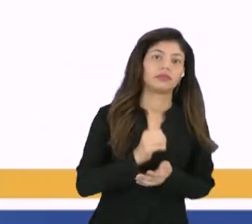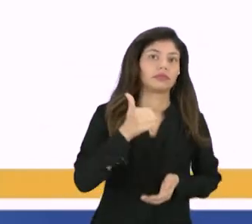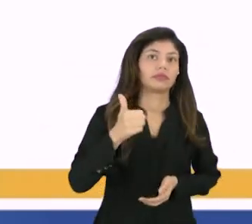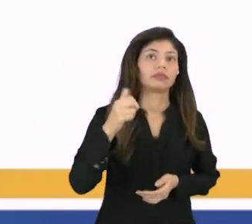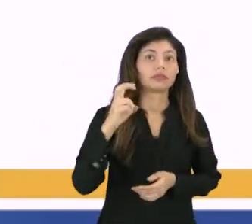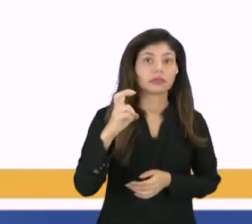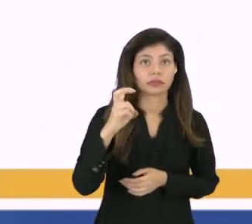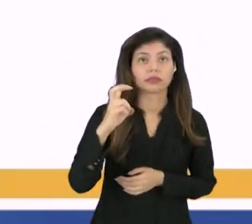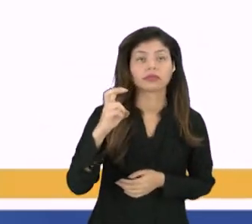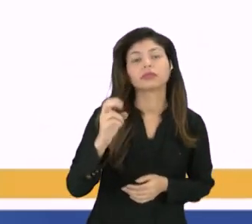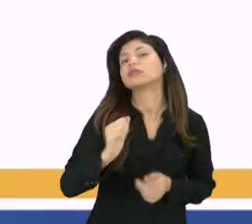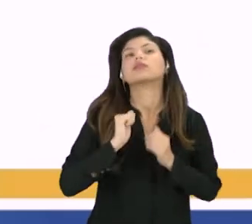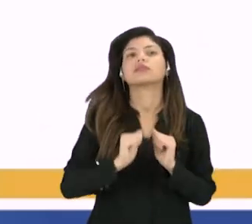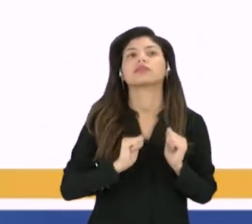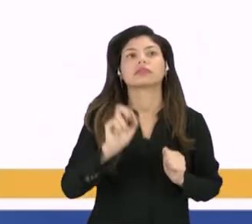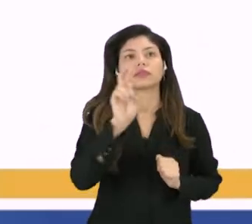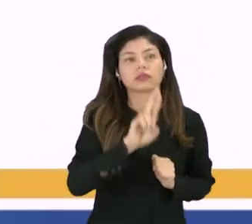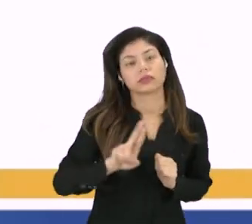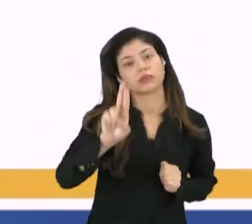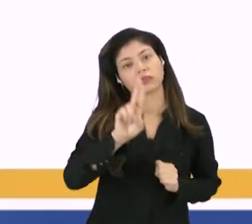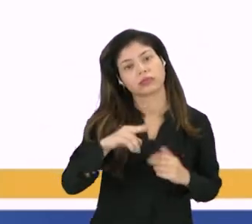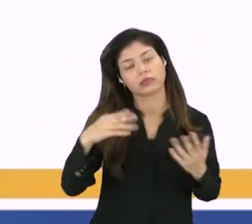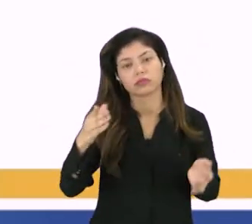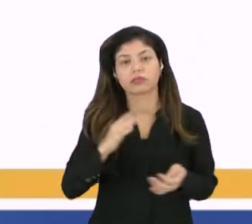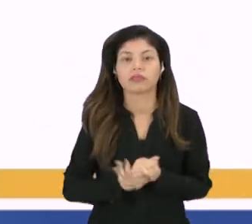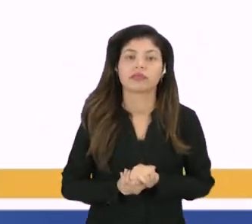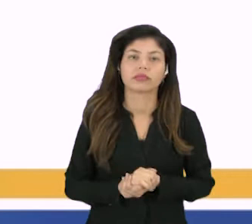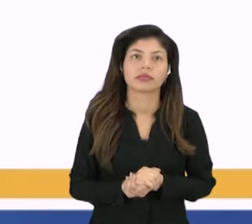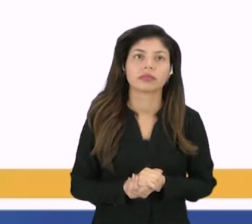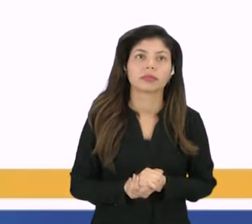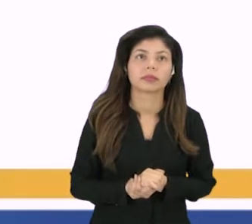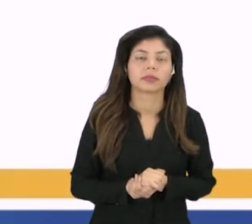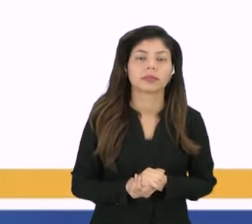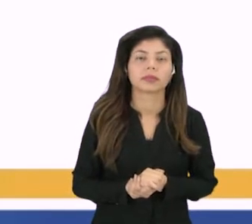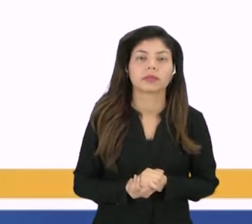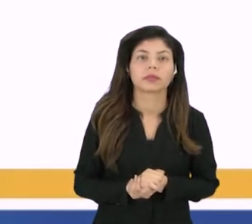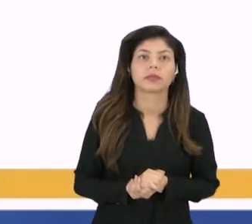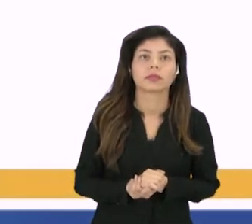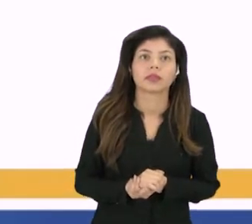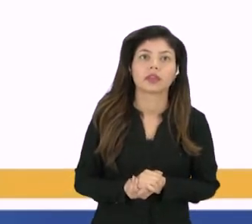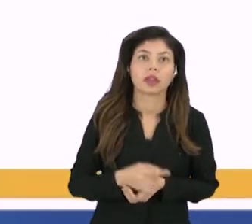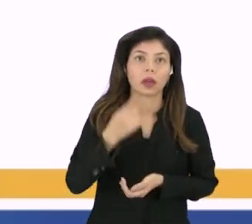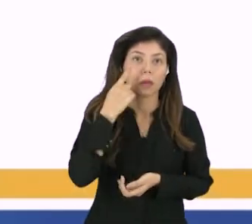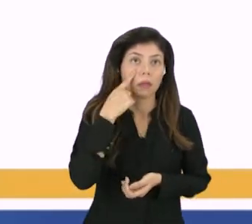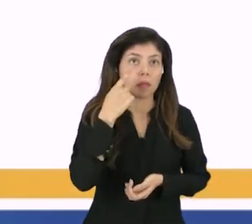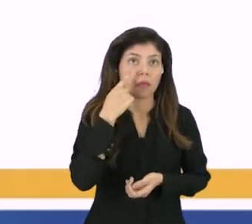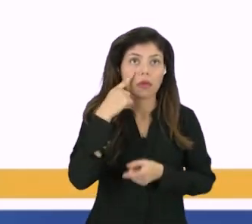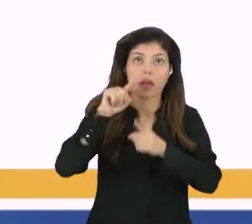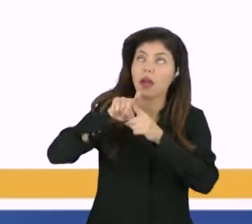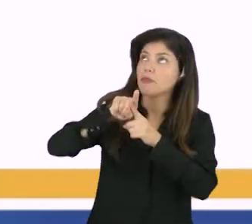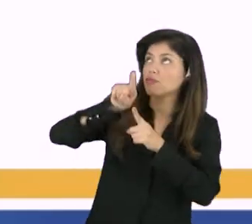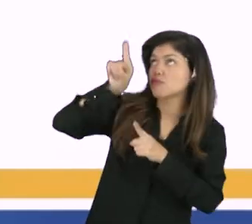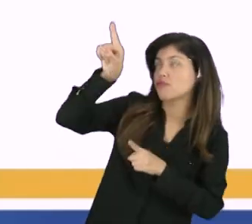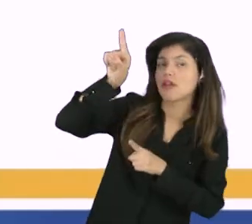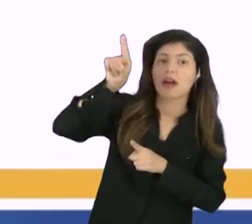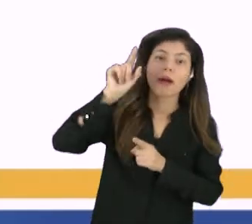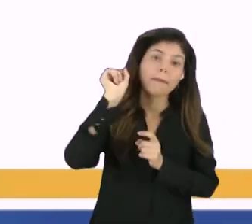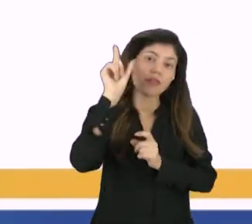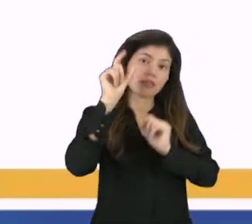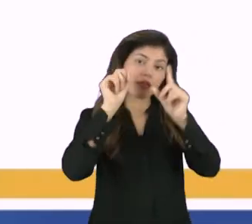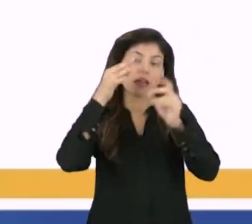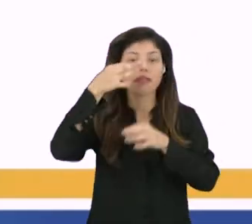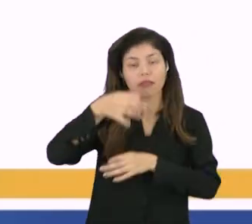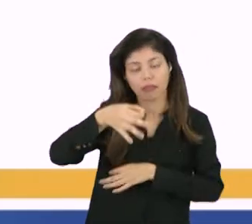km, tá? Você pode utilizar esse laser, o pessoal da astronomia usa para apontar o telescópio para a estrela certinha, né?